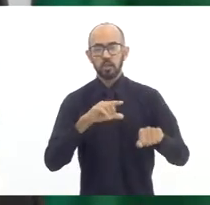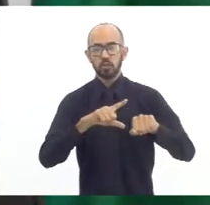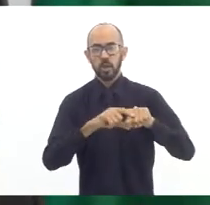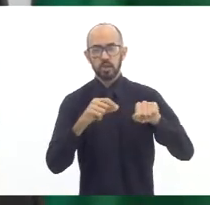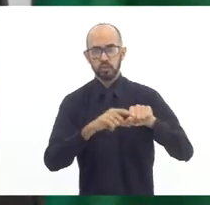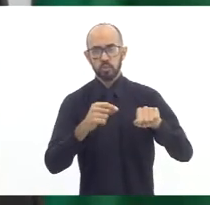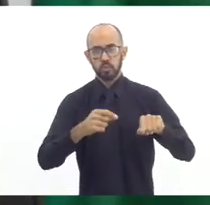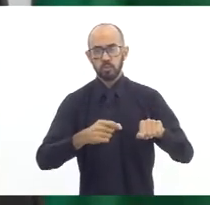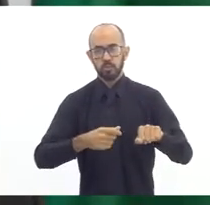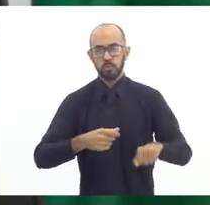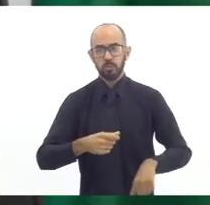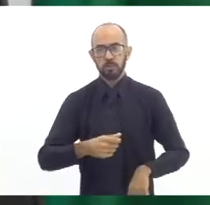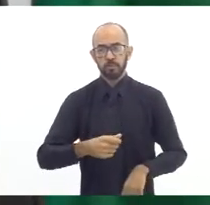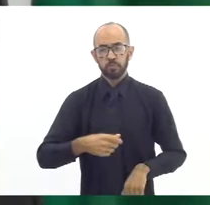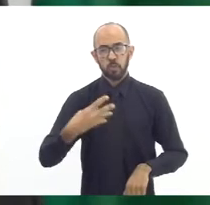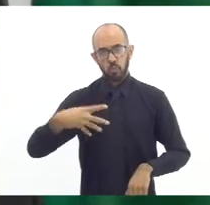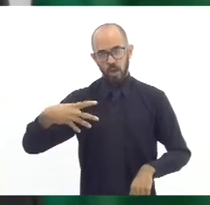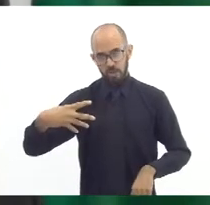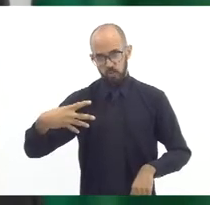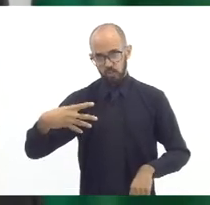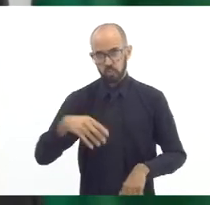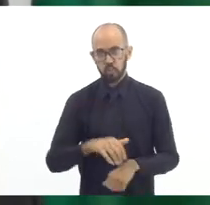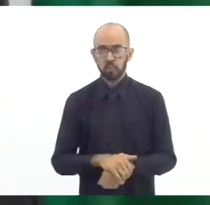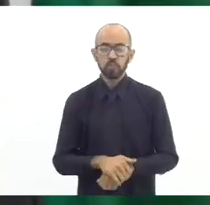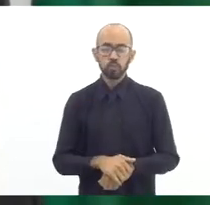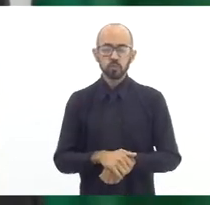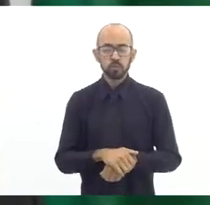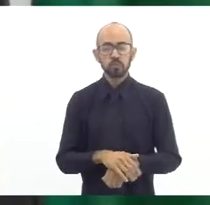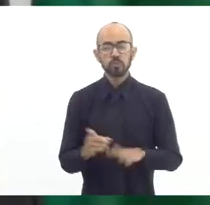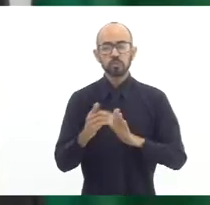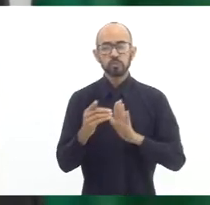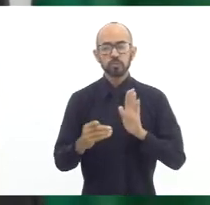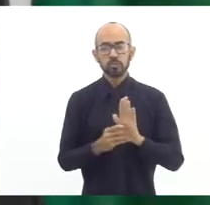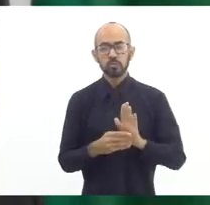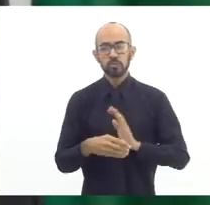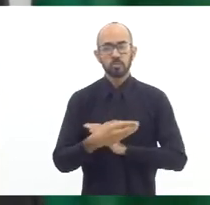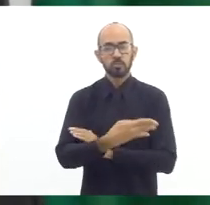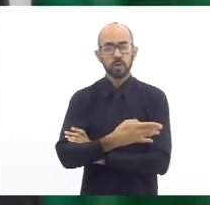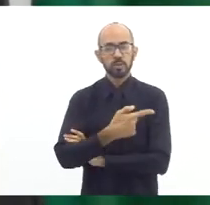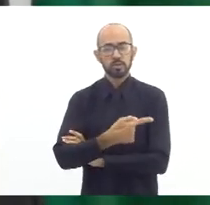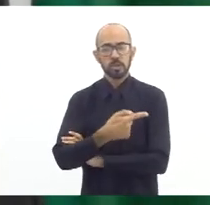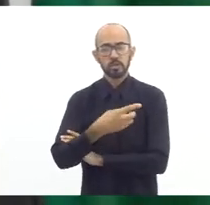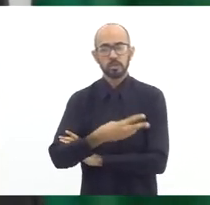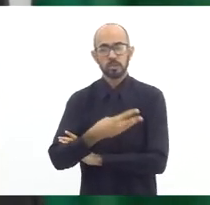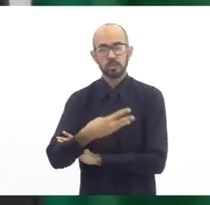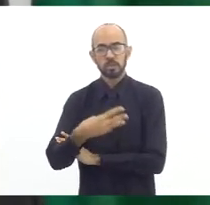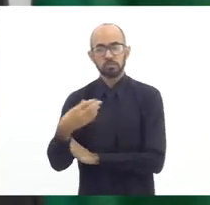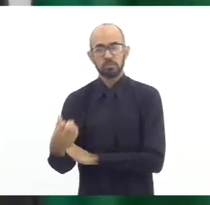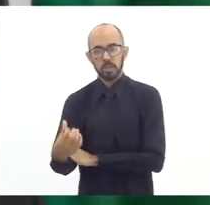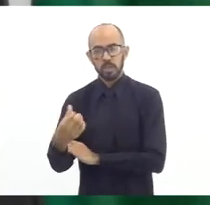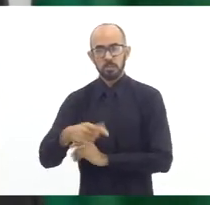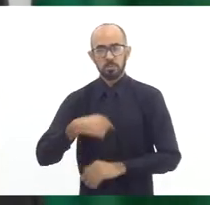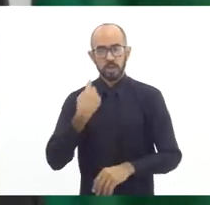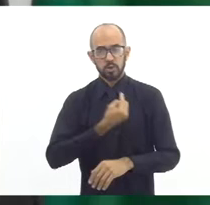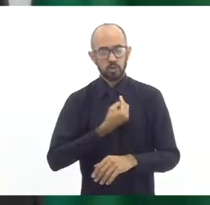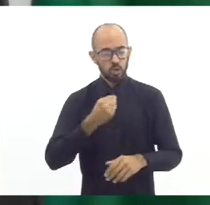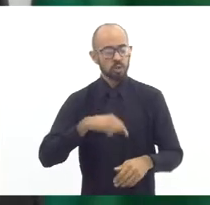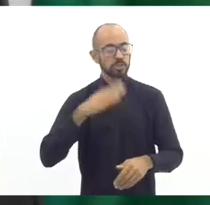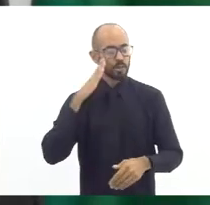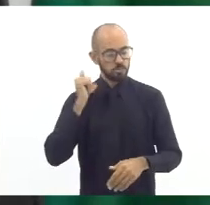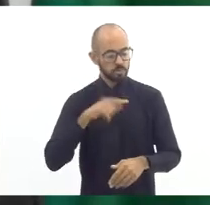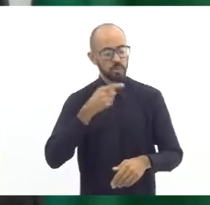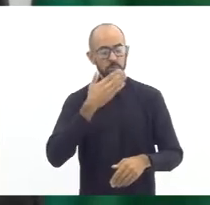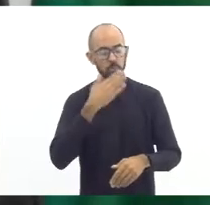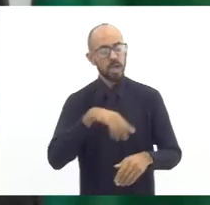no artigo 4º desse decreto, 47336, então, para que a gente. E quais foram as